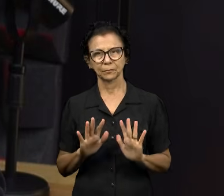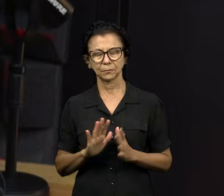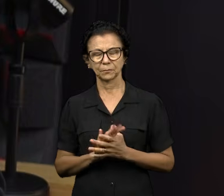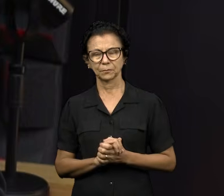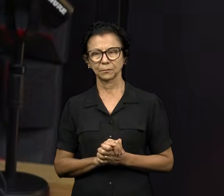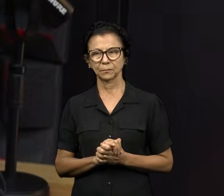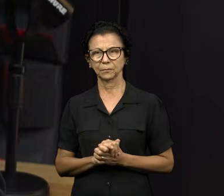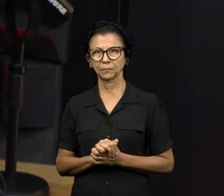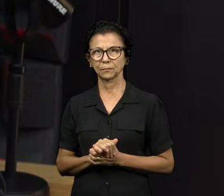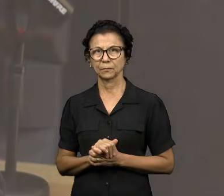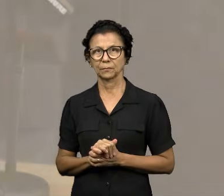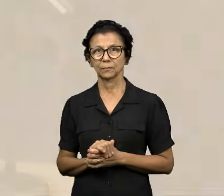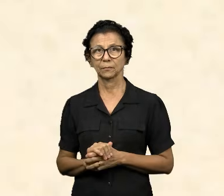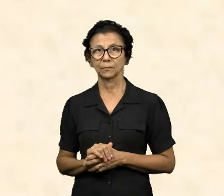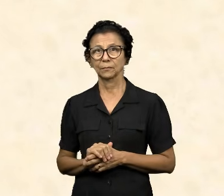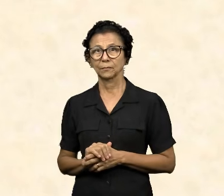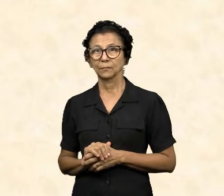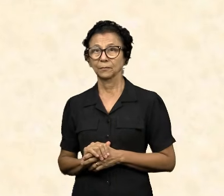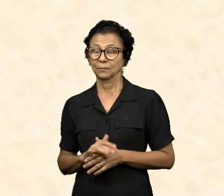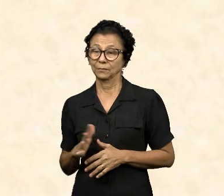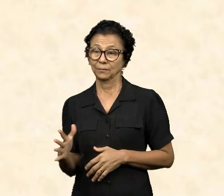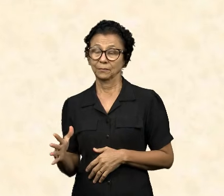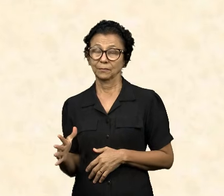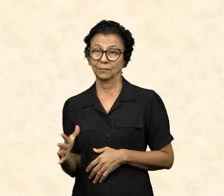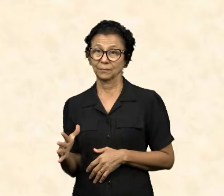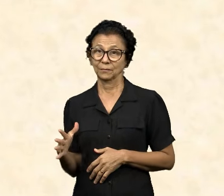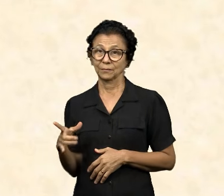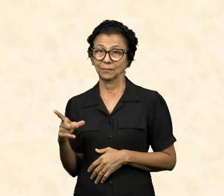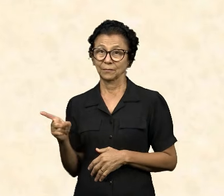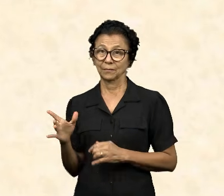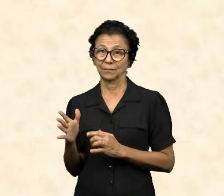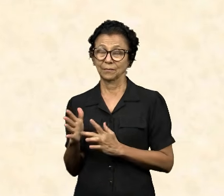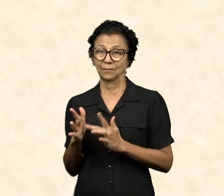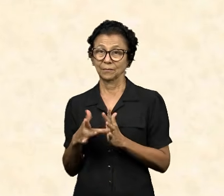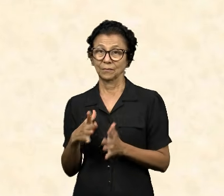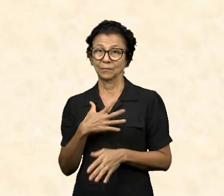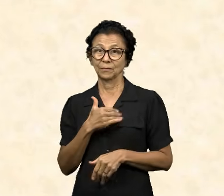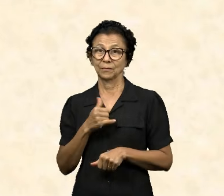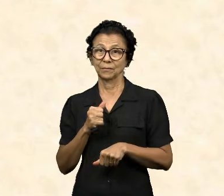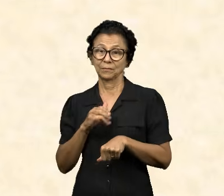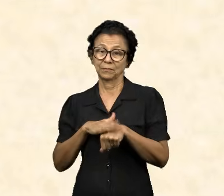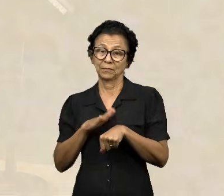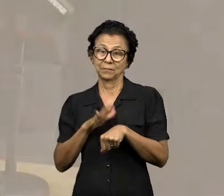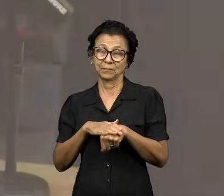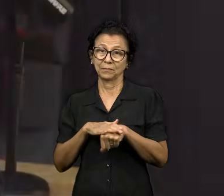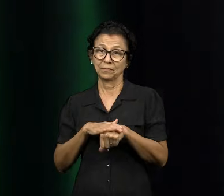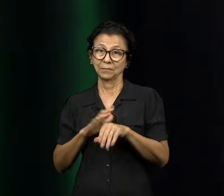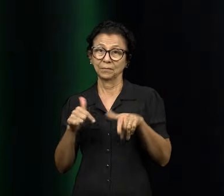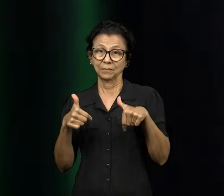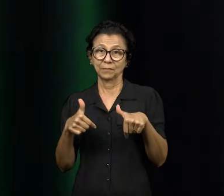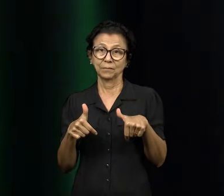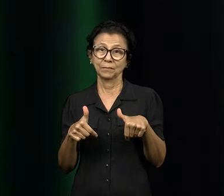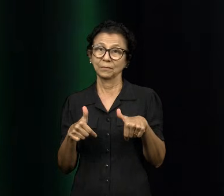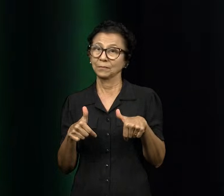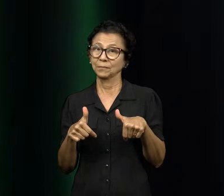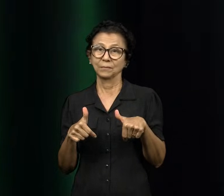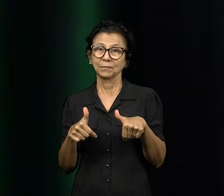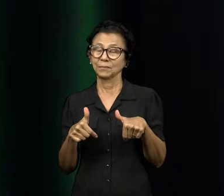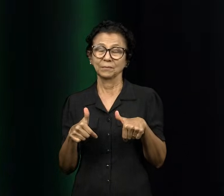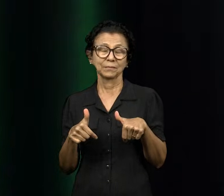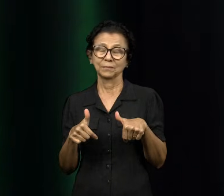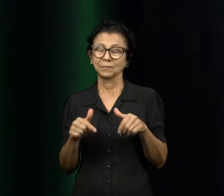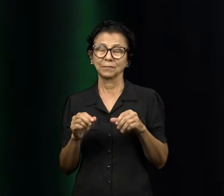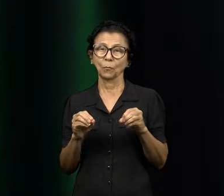assim, o filho por si mesmo não pode fazer coisa alguma. Sim. João 5,19. Porque aqui ele